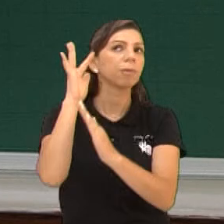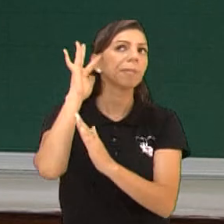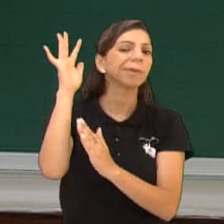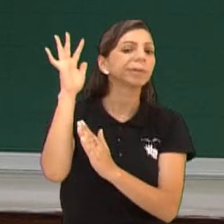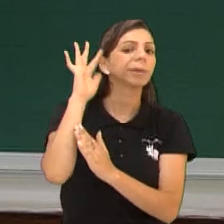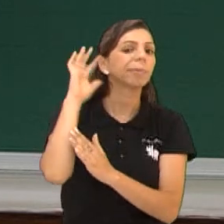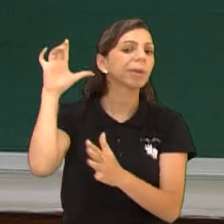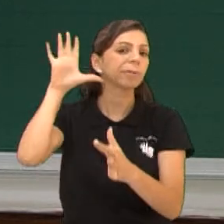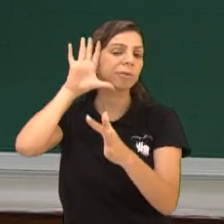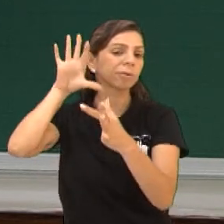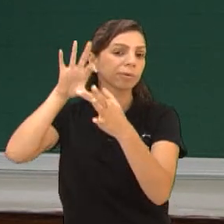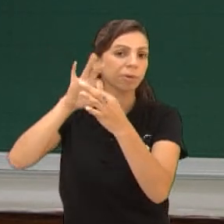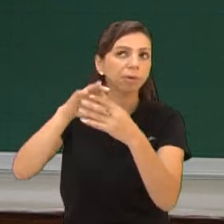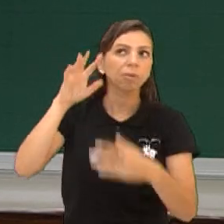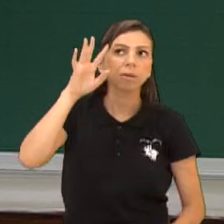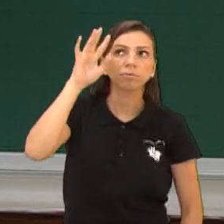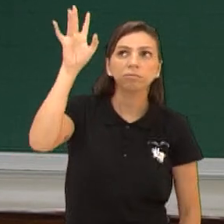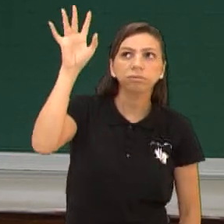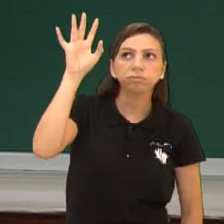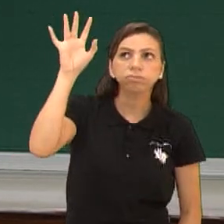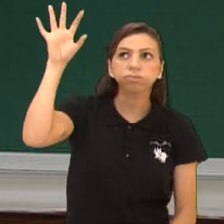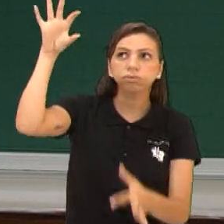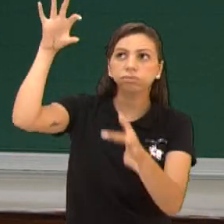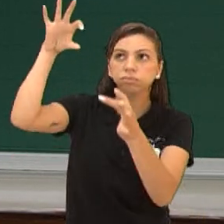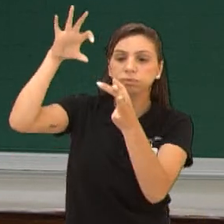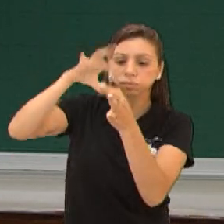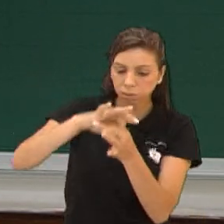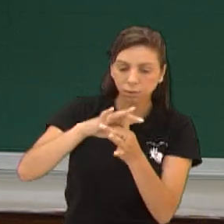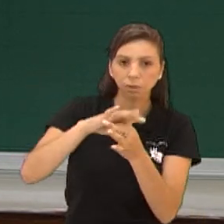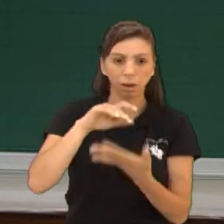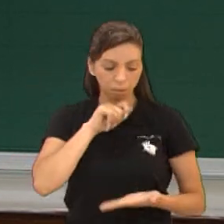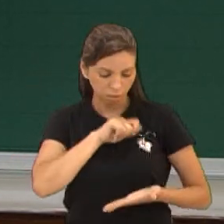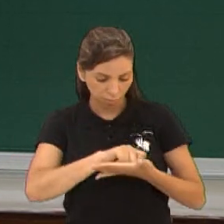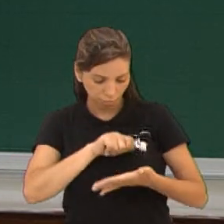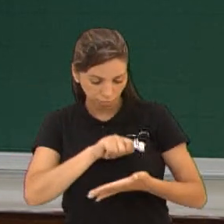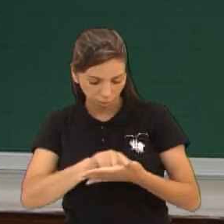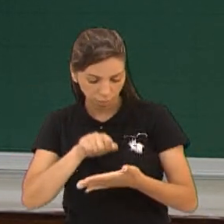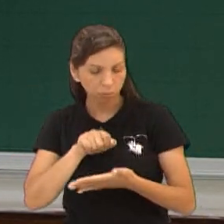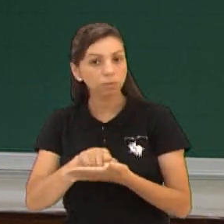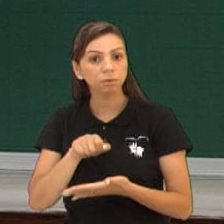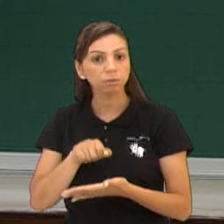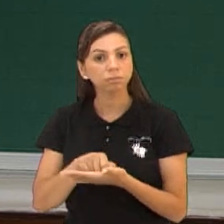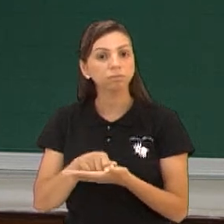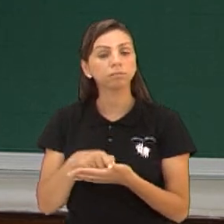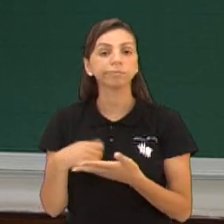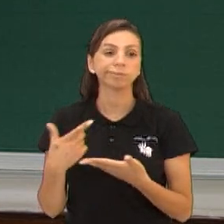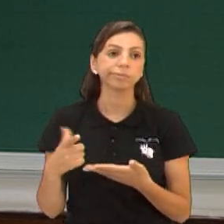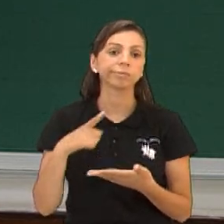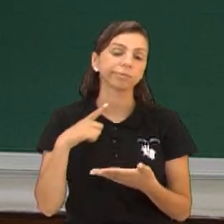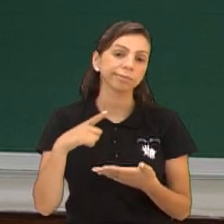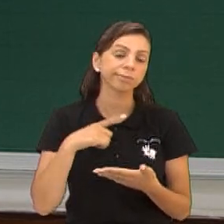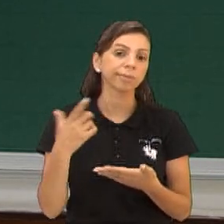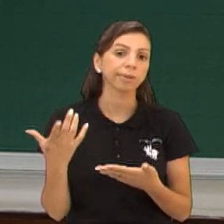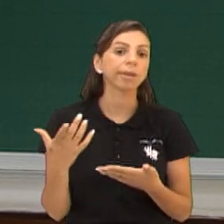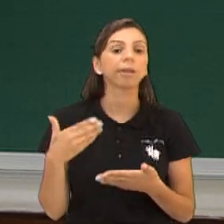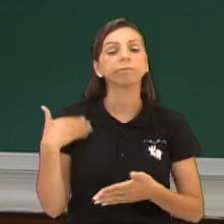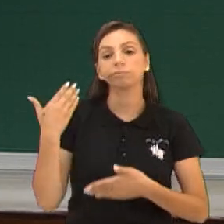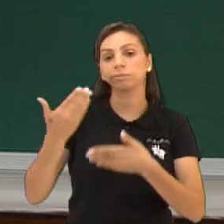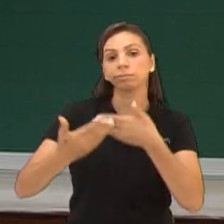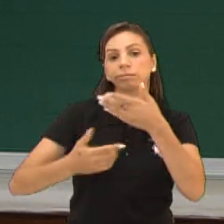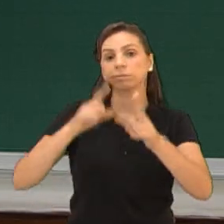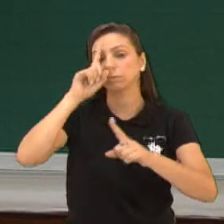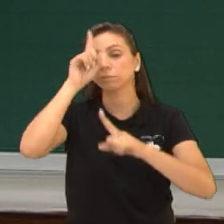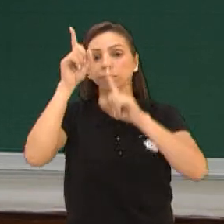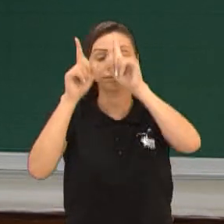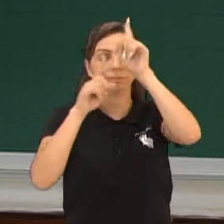é para aquelas ideias sejam bem concatenadas e que a nossa escrita que nosso pensamento ele tenha um fluxo